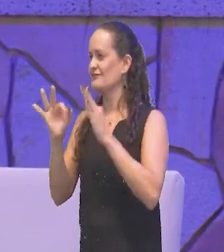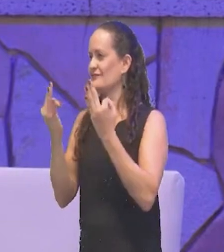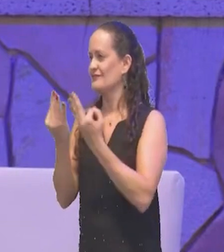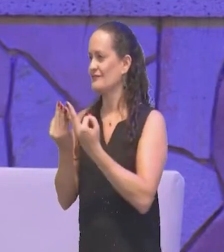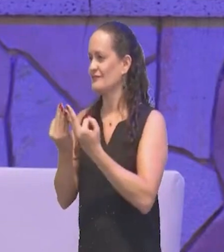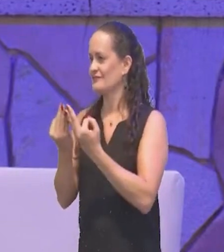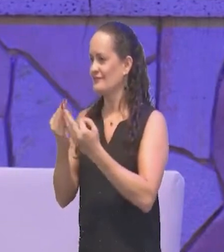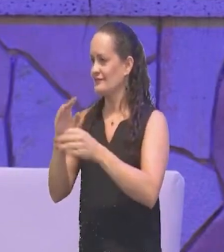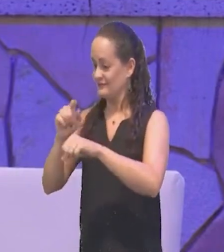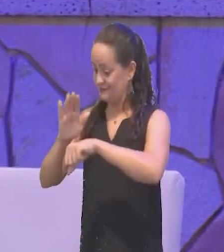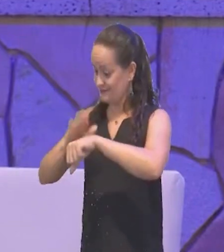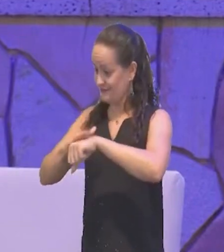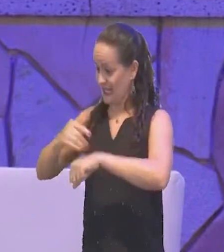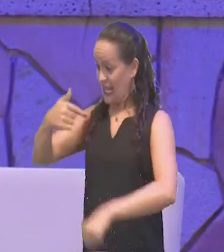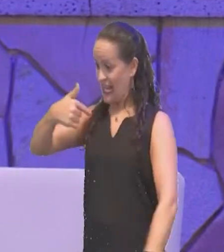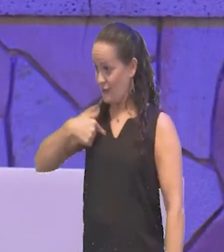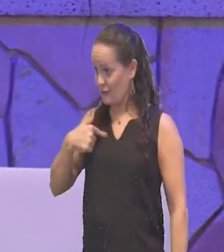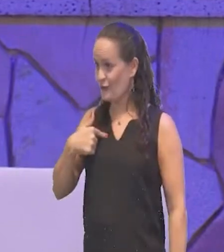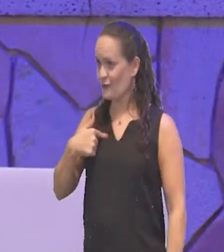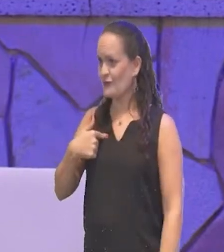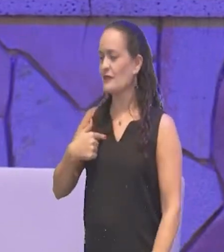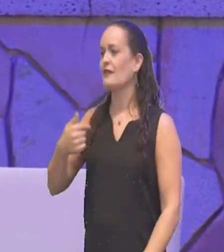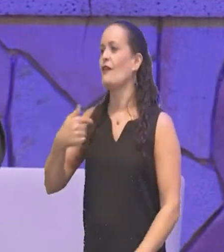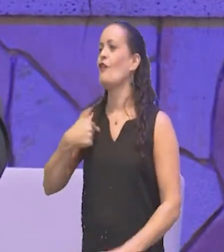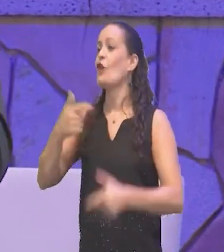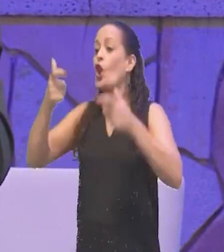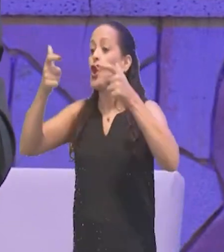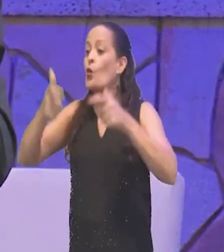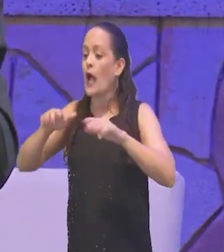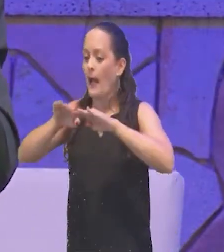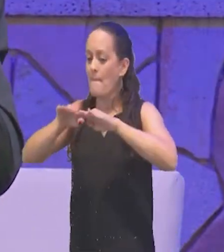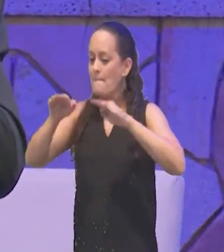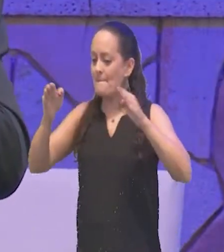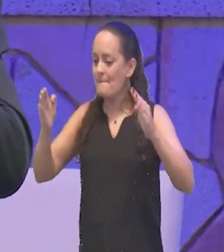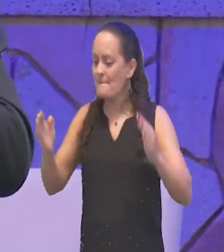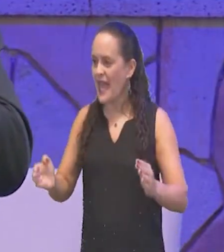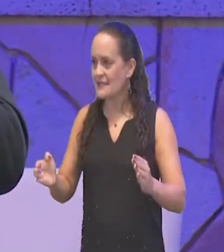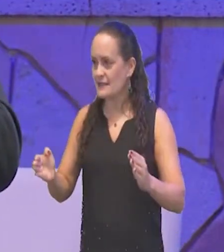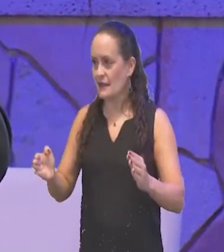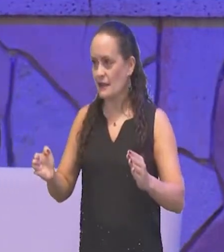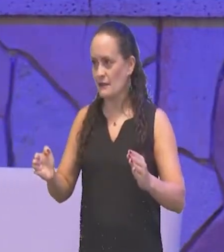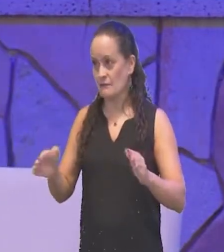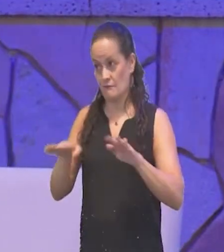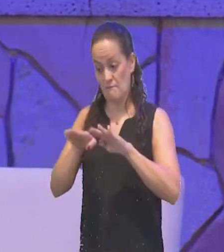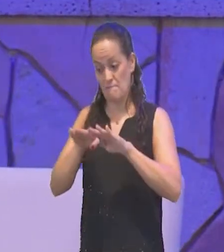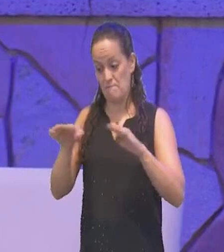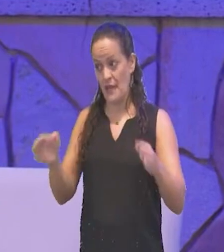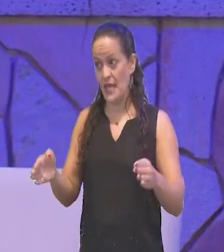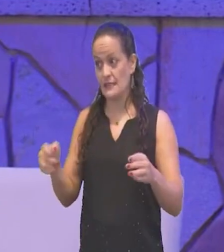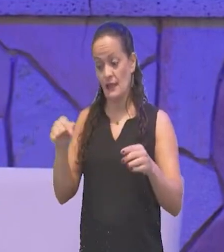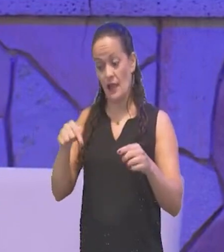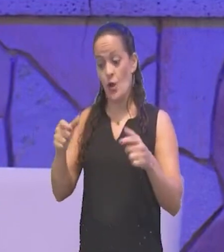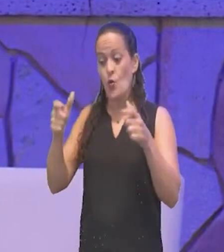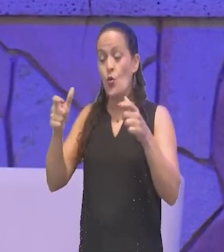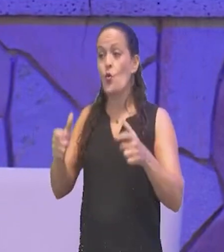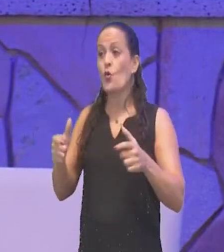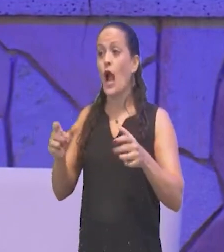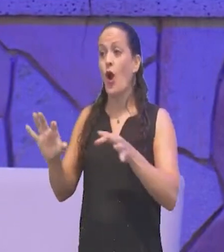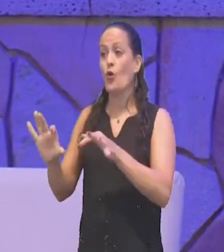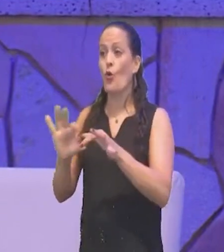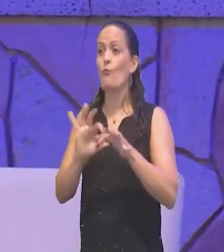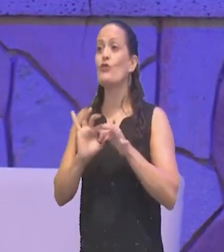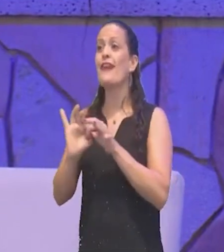eu vou restabelecer o lugar central da mesa. A mesa, queridos, é um lugar e é um emblema de comunhão na